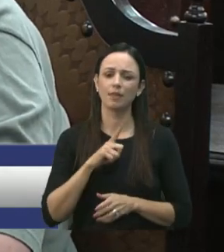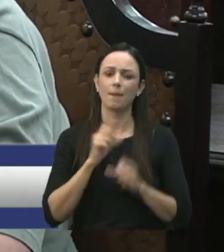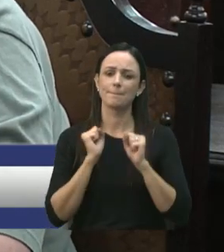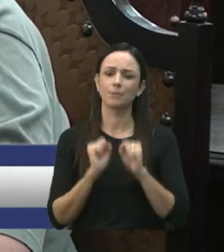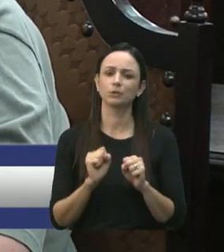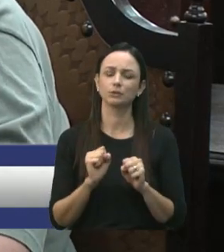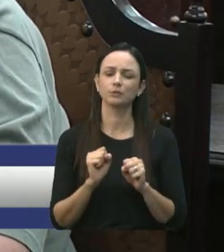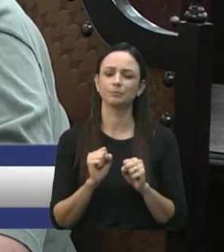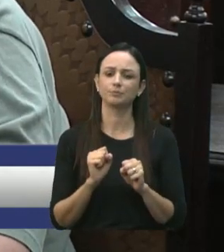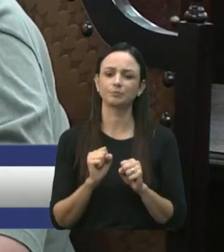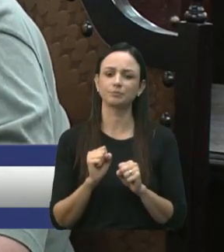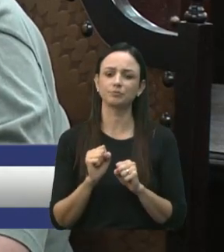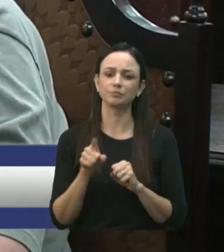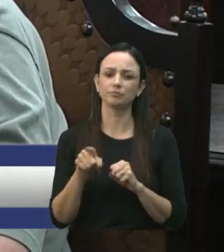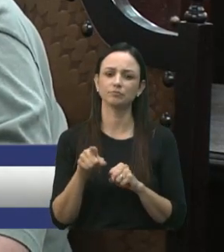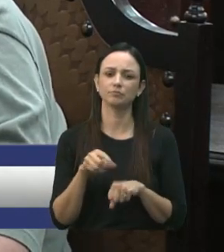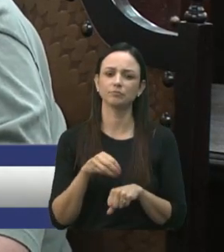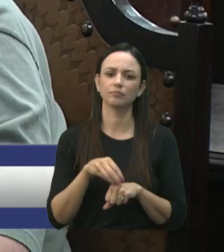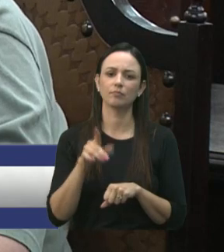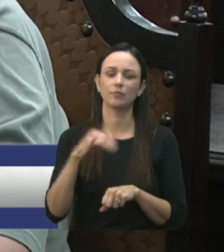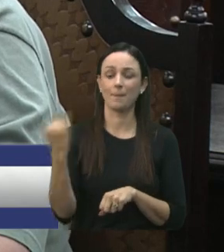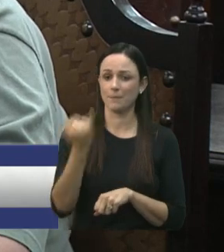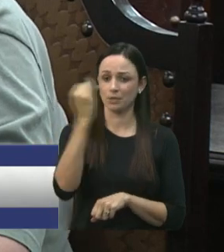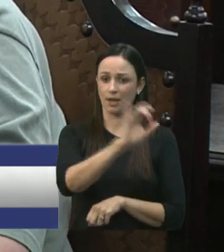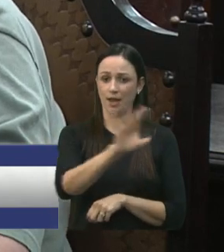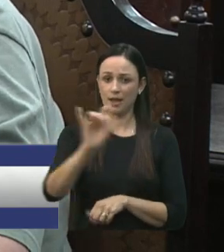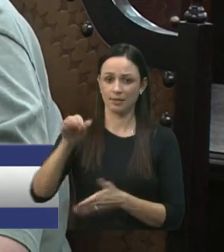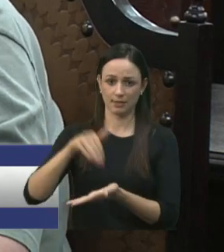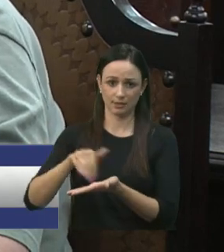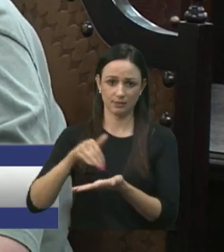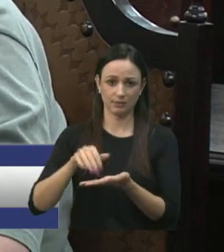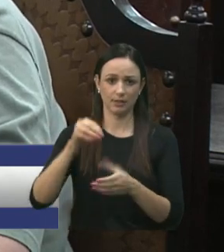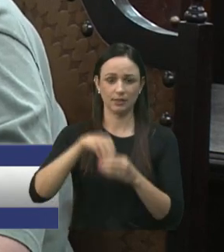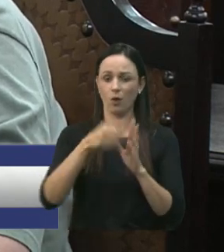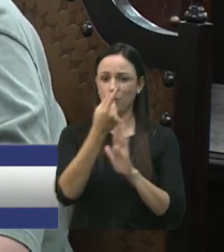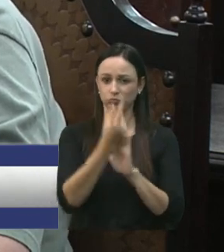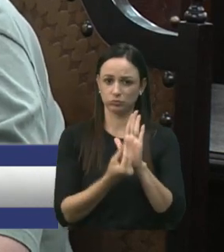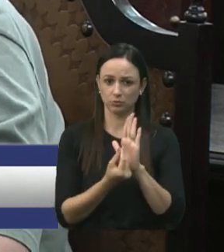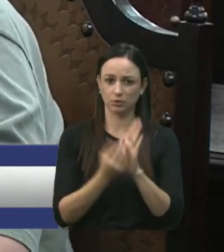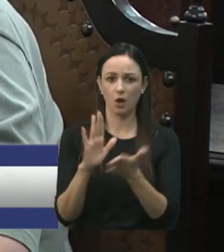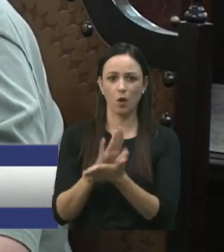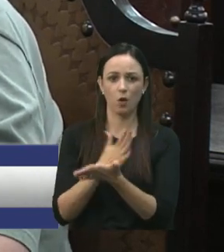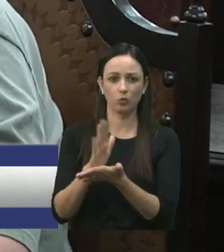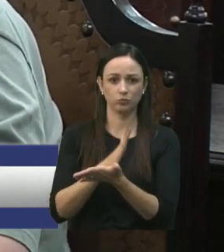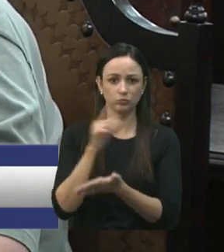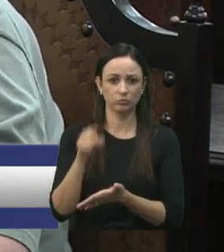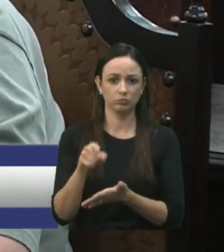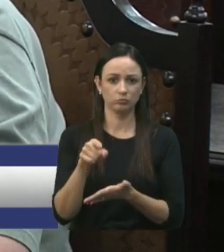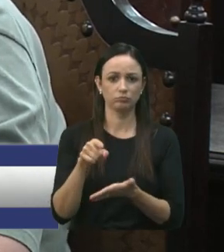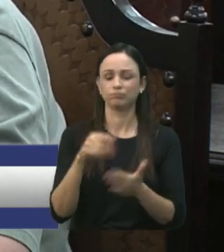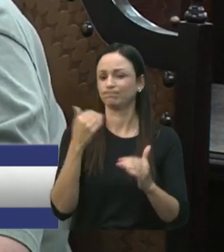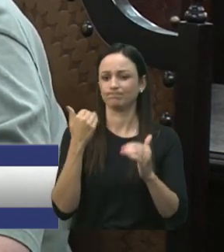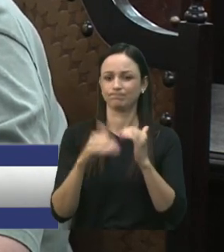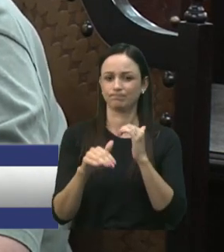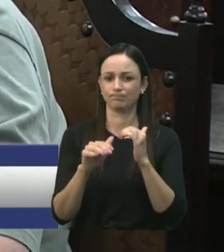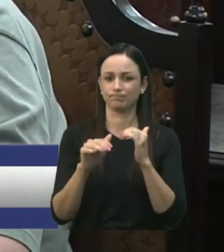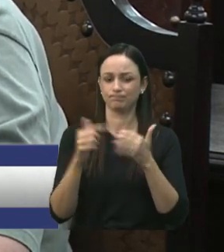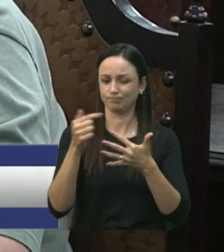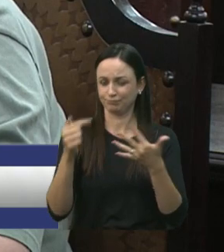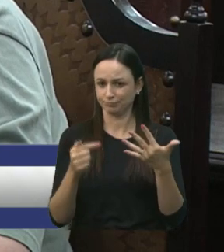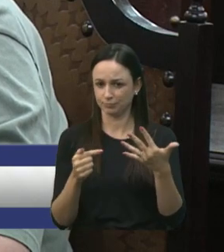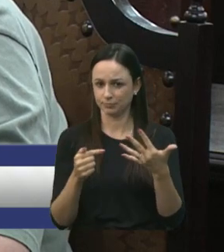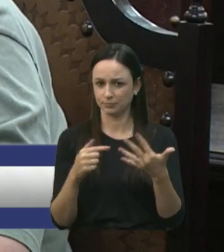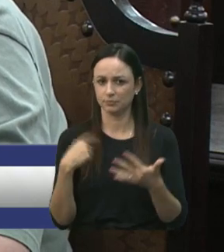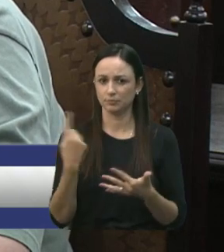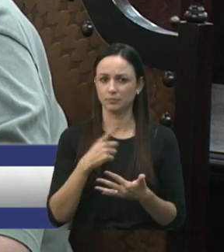foi passado que seria importante para cada secretaria dentro do orçamento. Alguns pontos foram rejeitados. Para